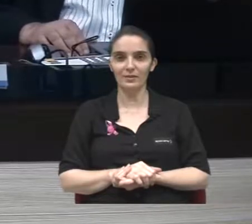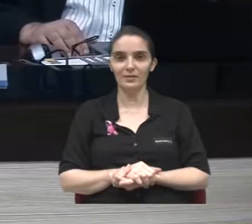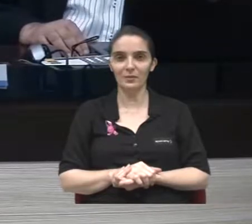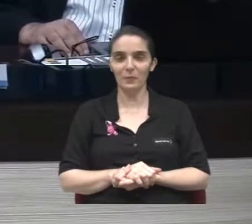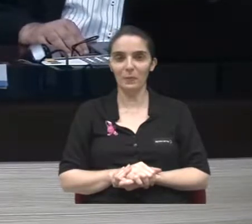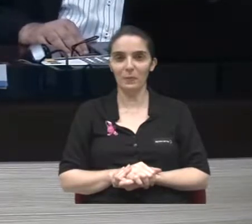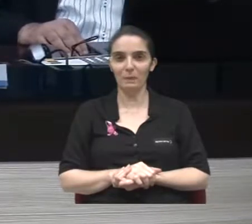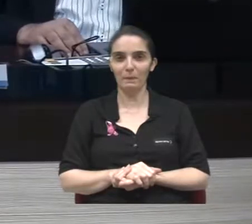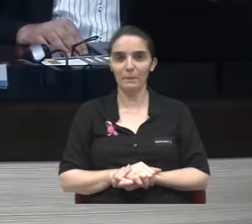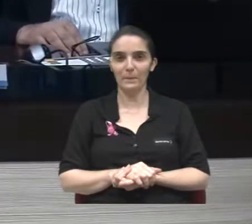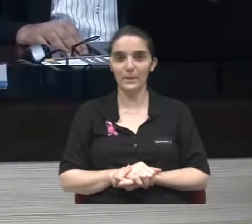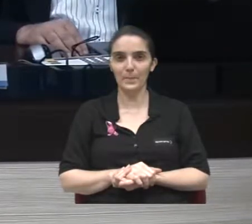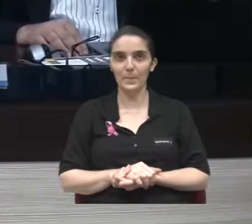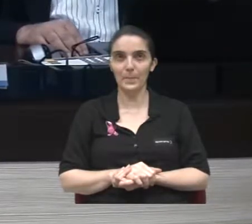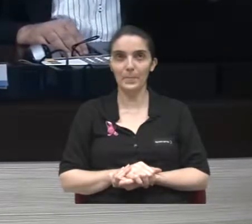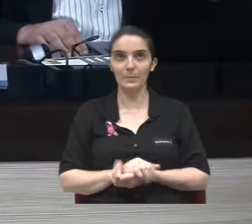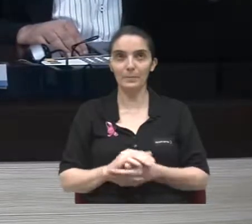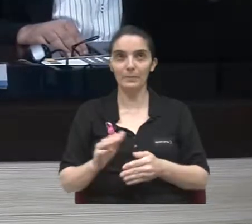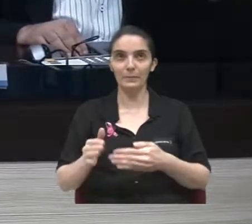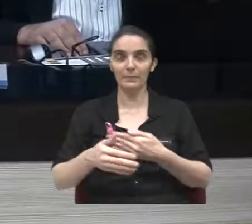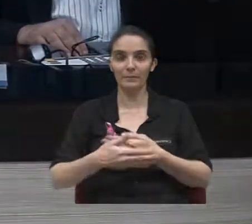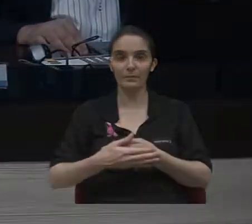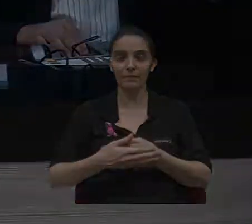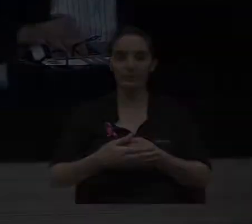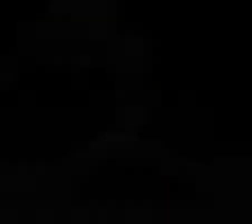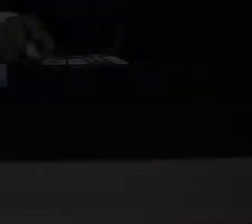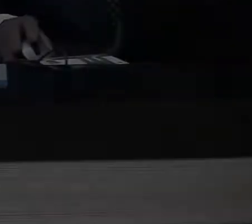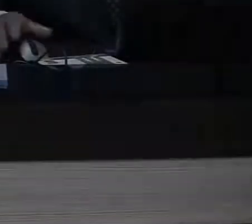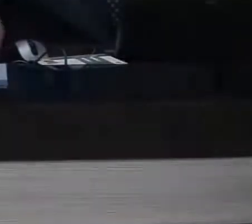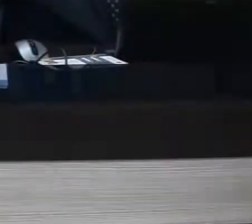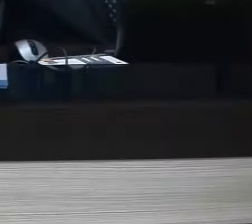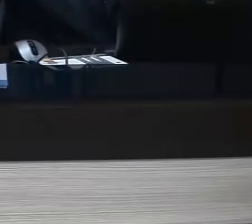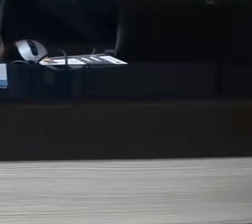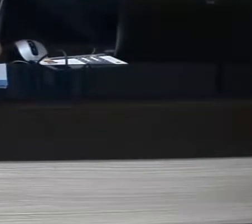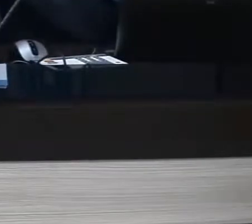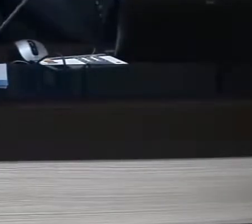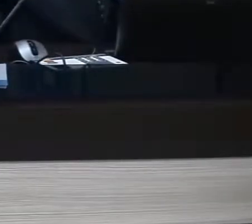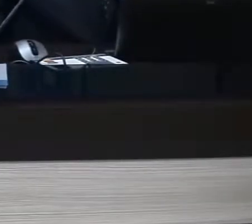A sessão está suspensa por 3 minutos. Aberta.